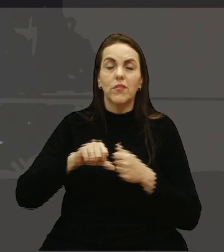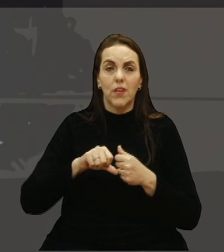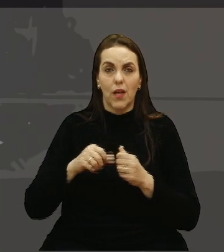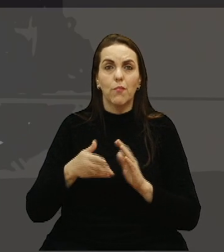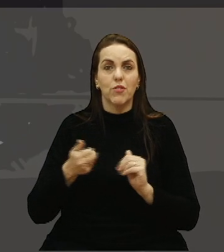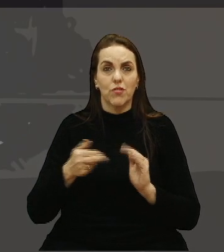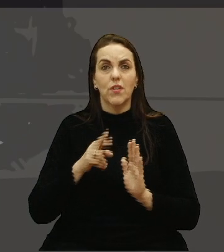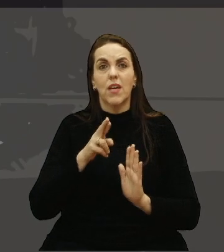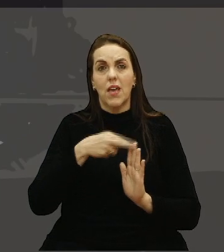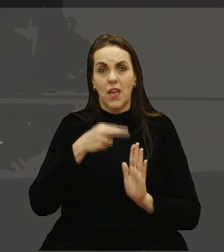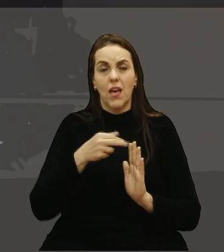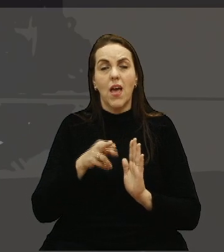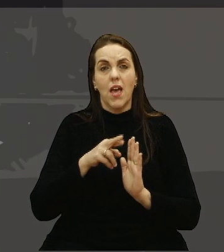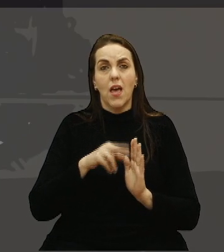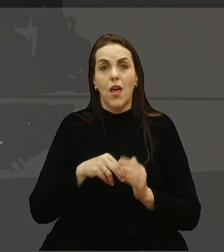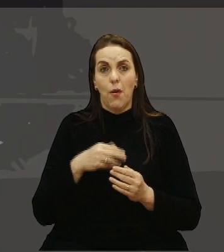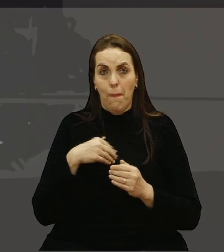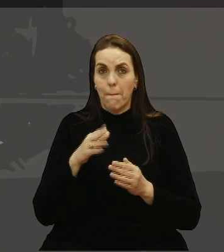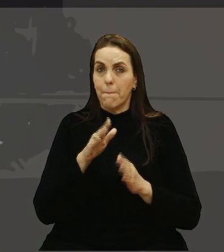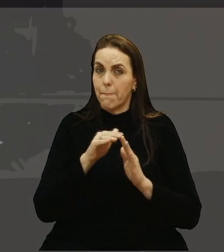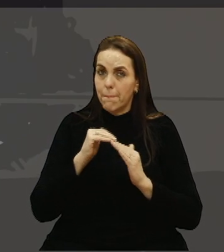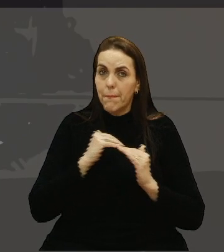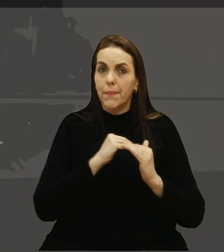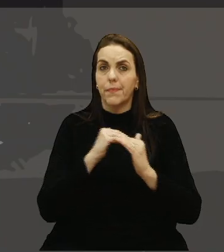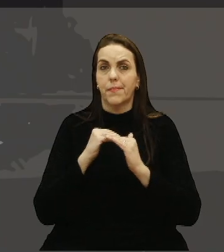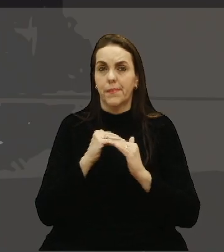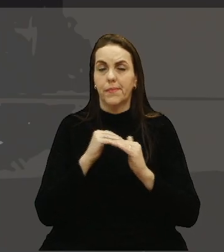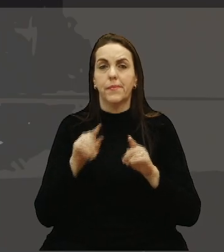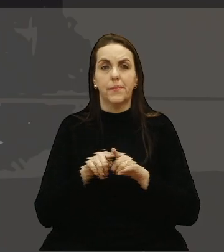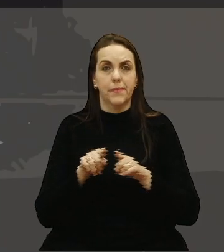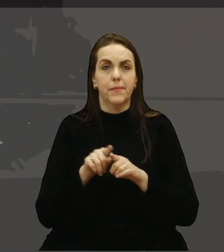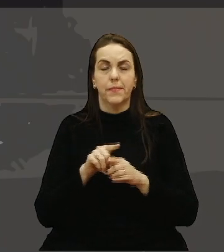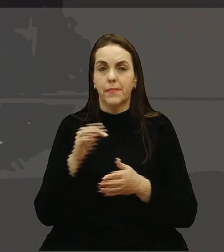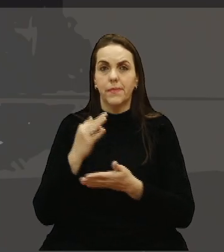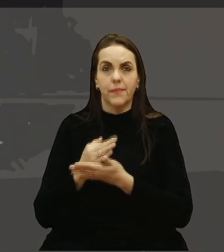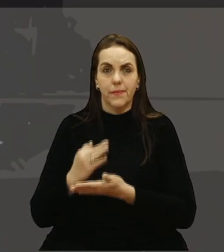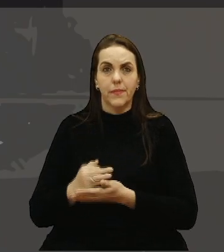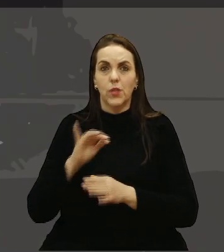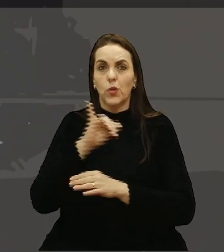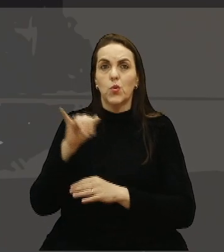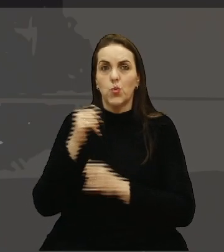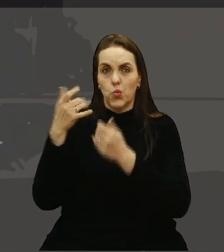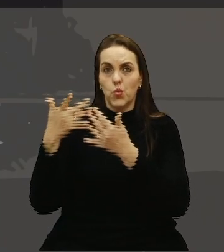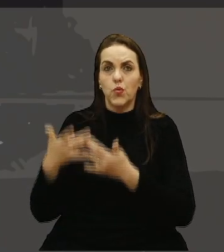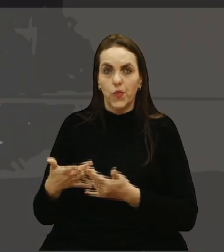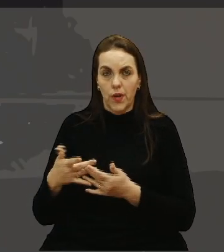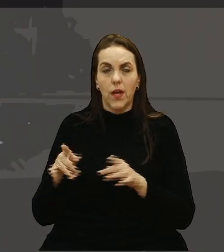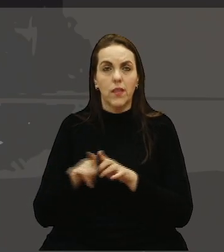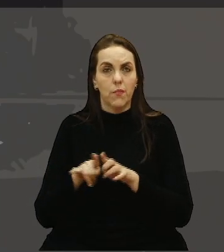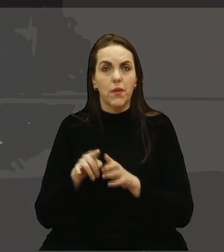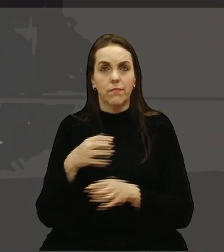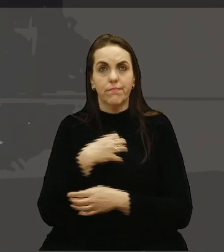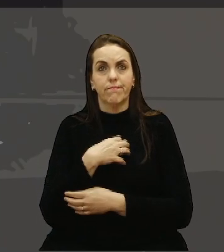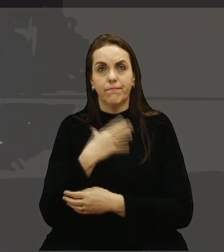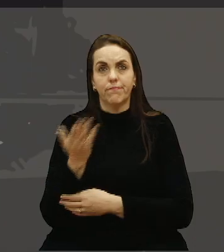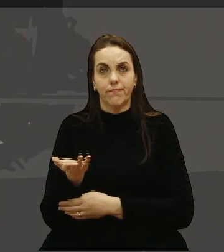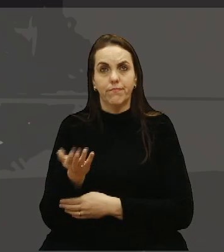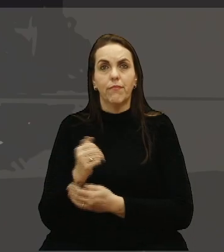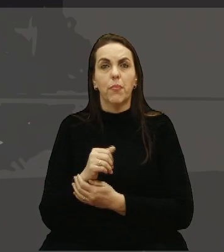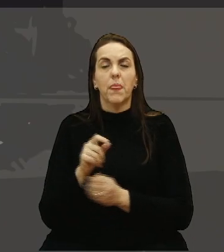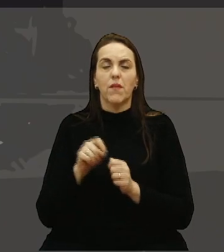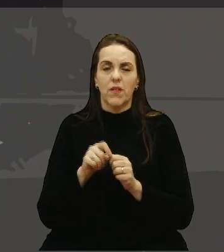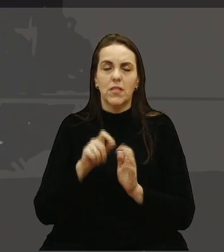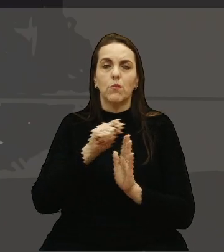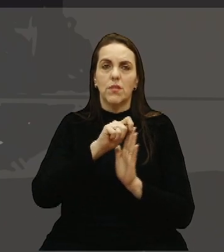requerimento padrão, bem como também as ausências, que elas possam ser justificadas da mesma forma, porque nós fazemos